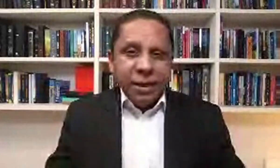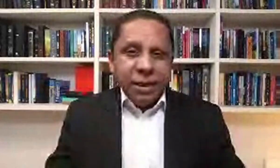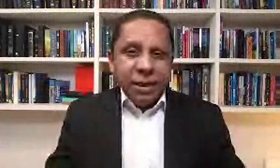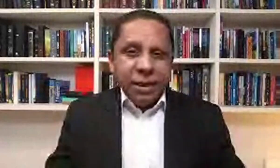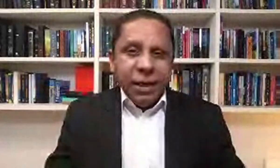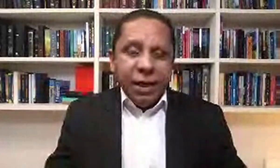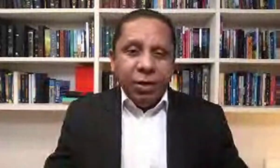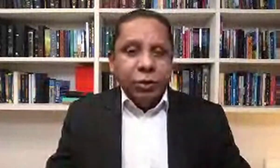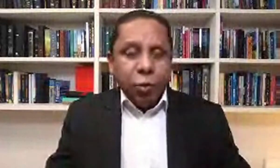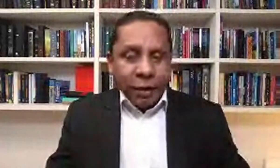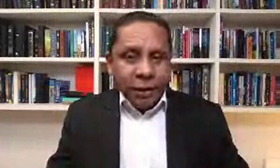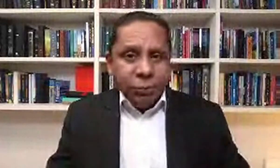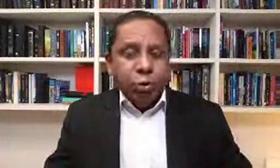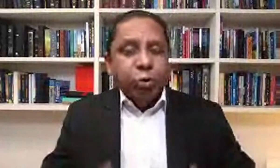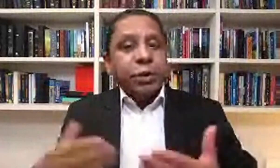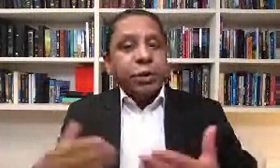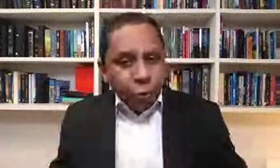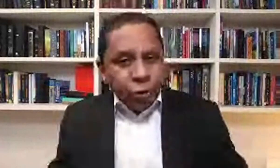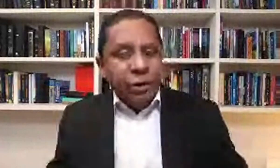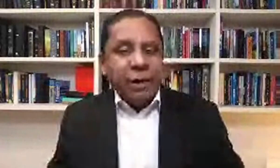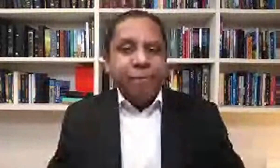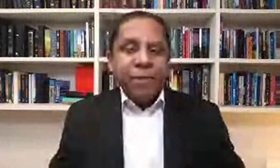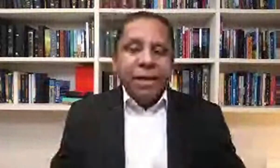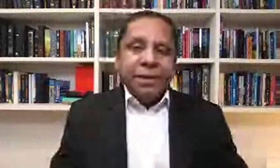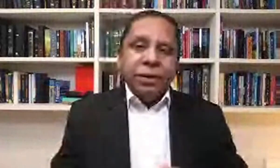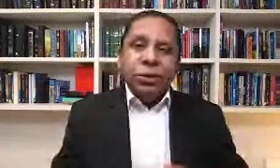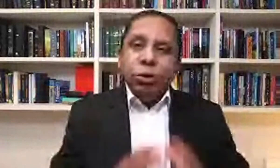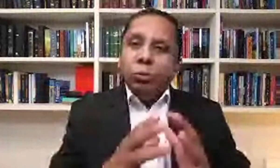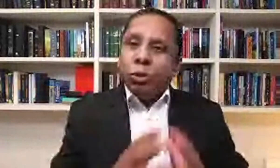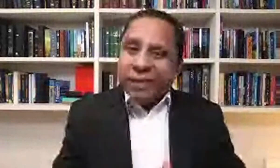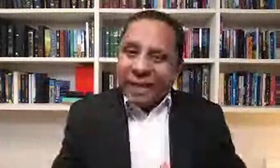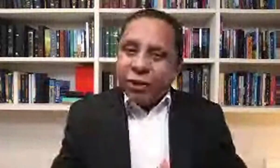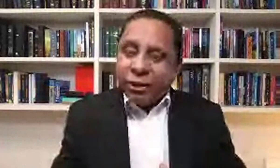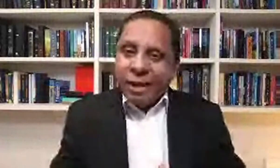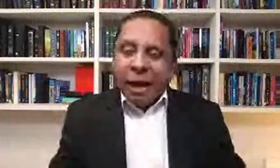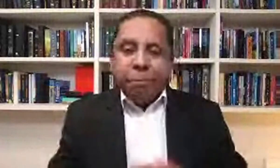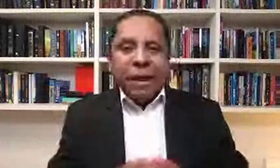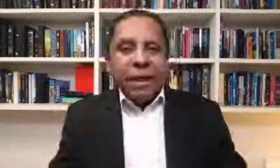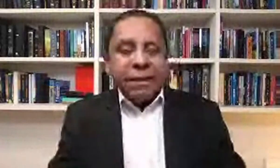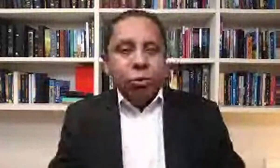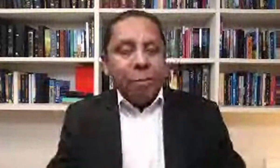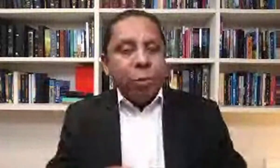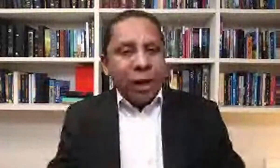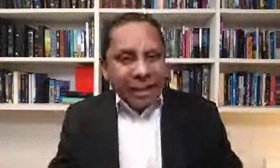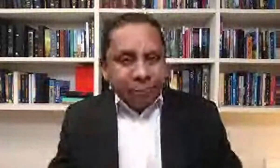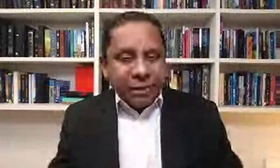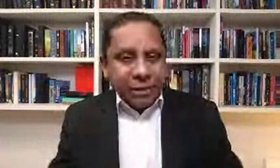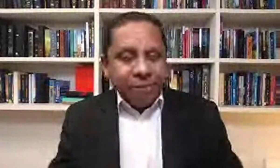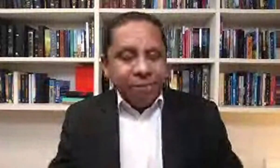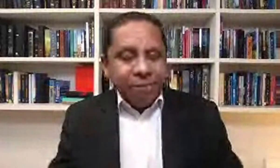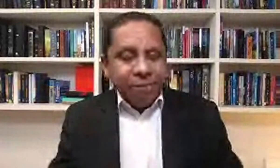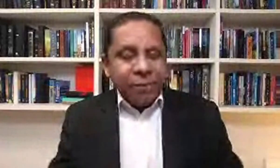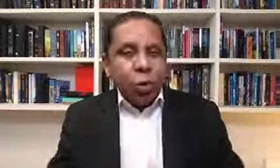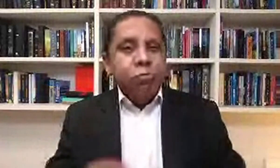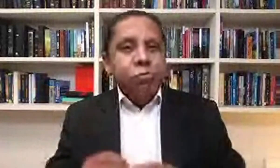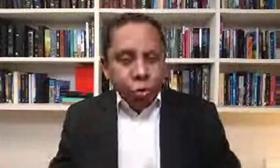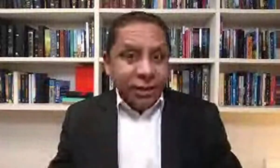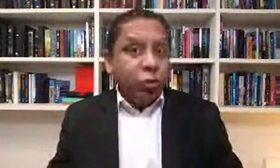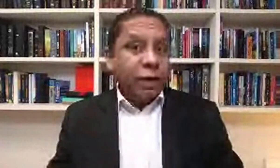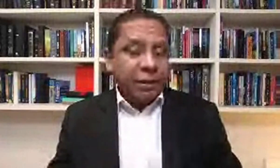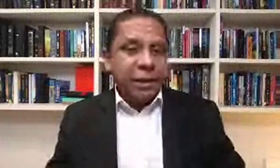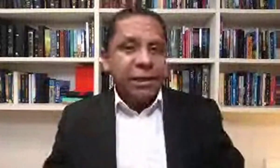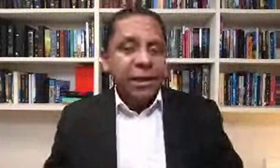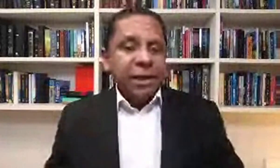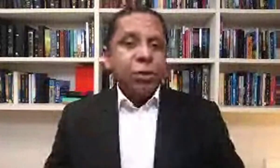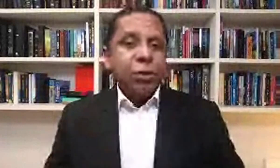dias, guardamos o sétimo dia. Então, esse número sete aparece no Apocalipse com